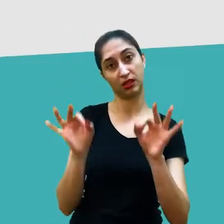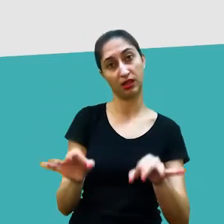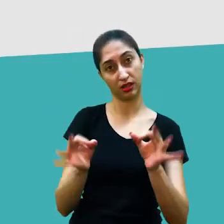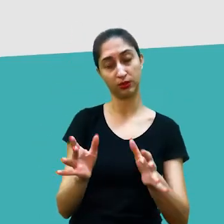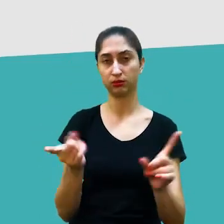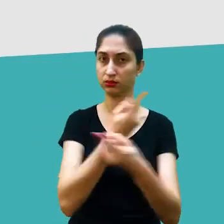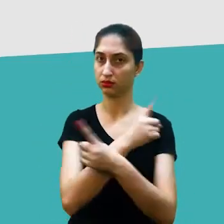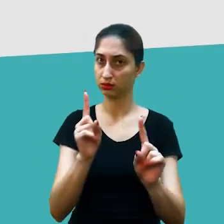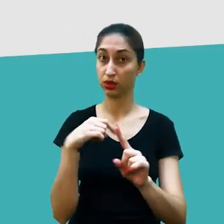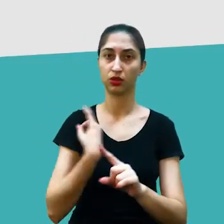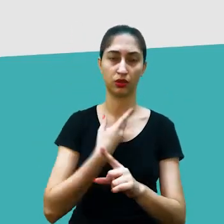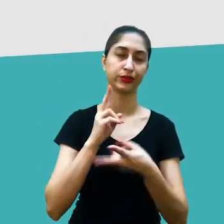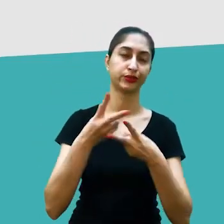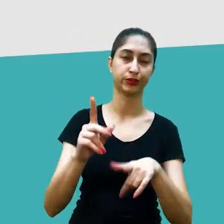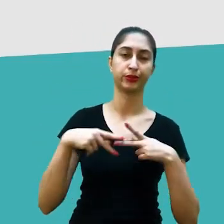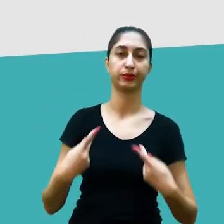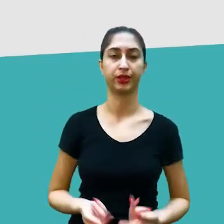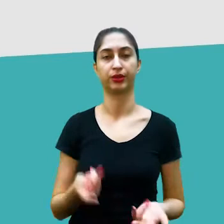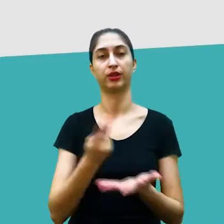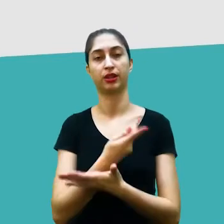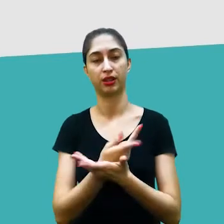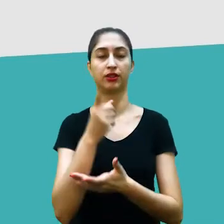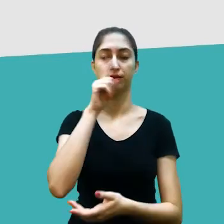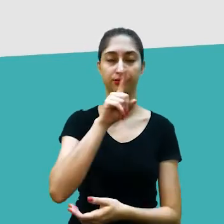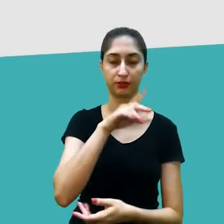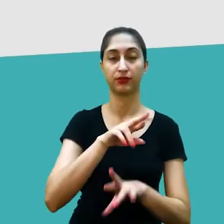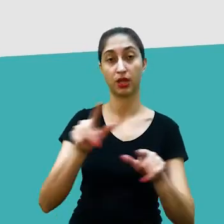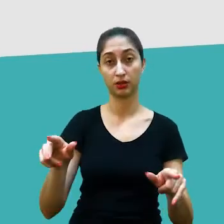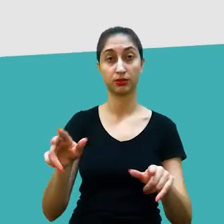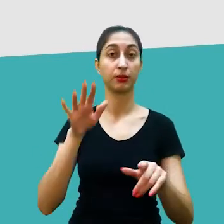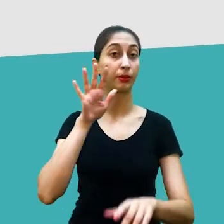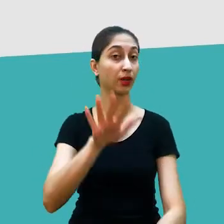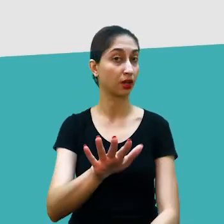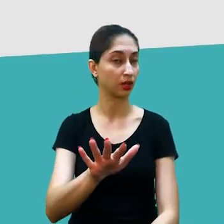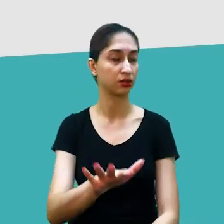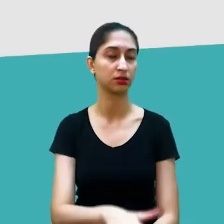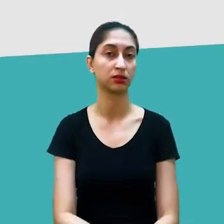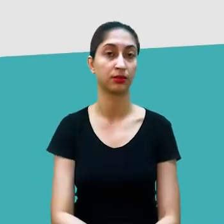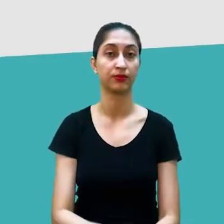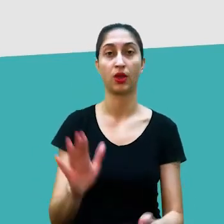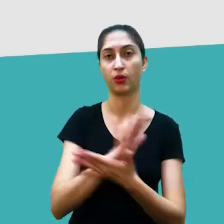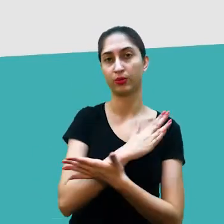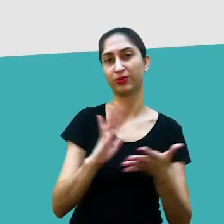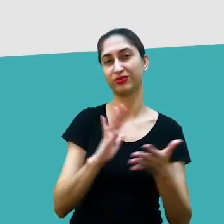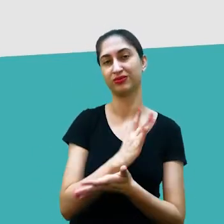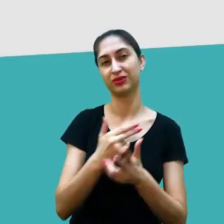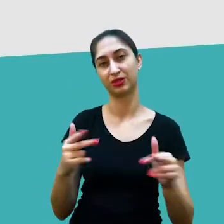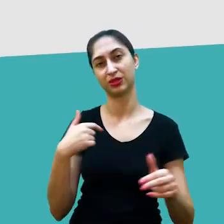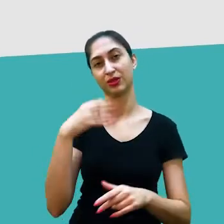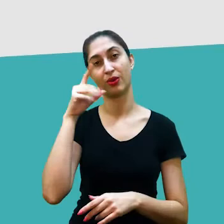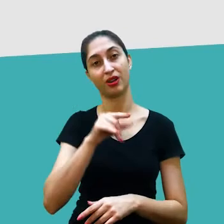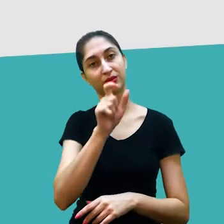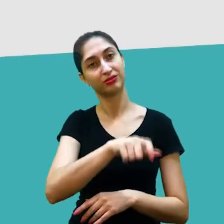nós continuaremos sendo humanos e falhos muitas vezes. Mas eu acho que alguma coisa vai mudar na vida das